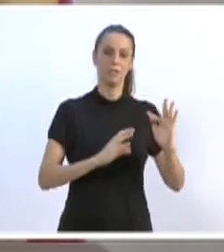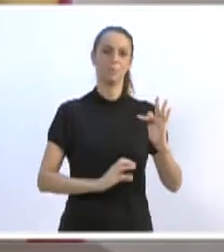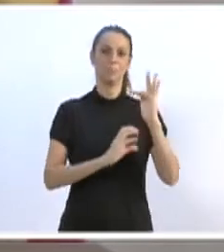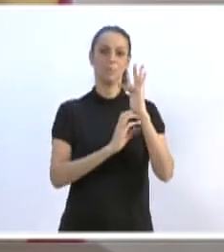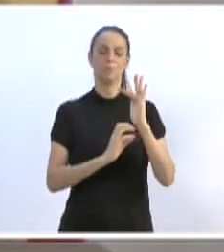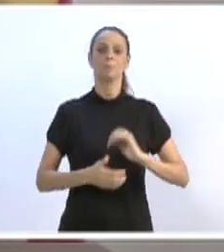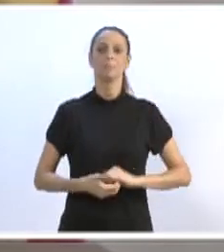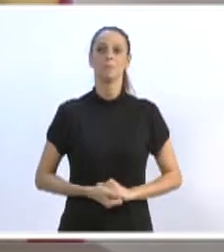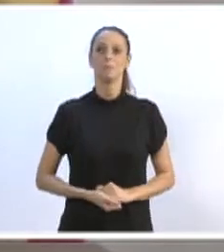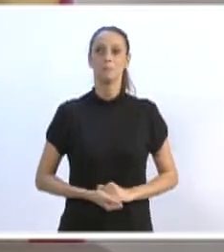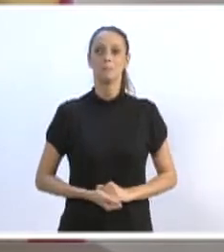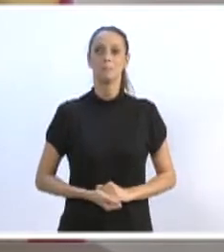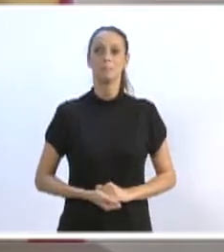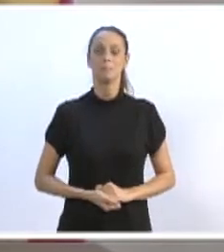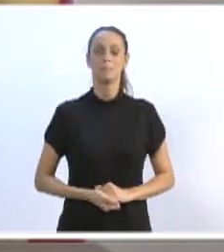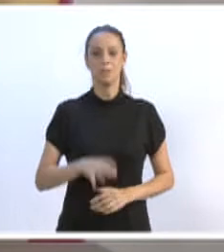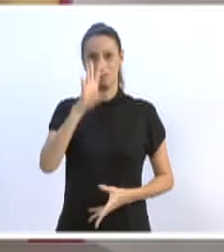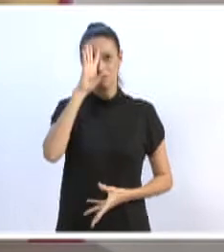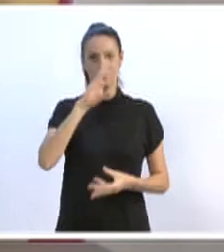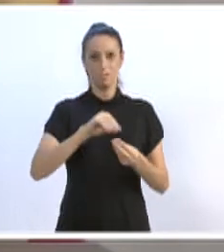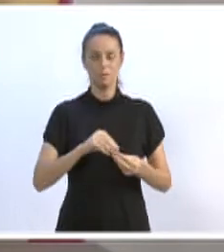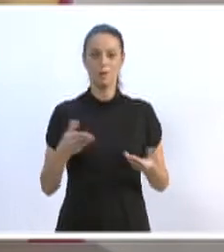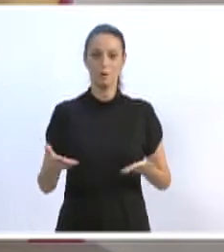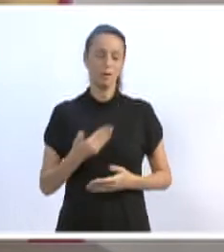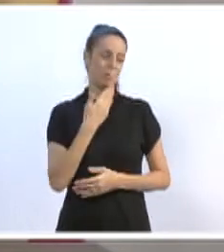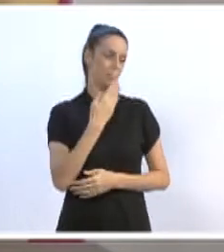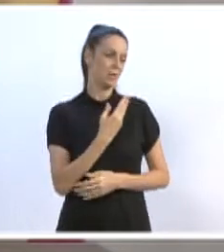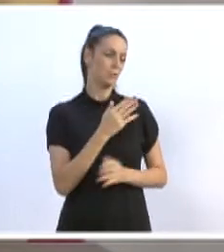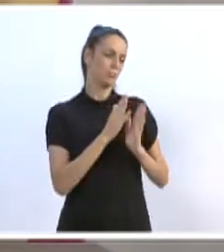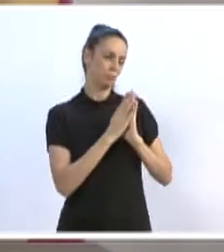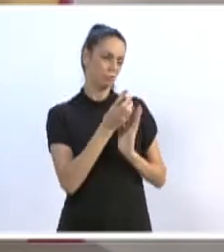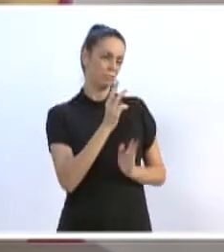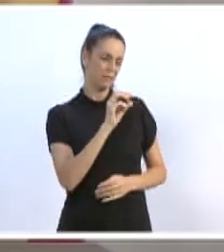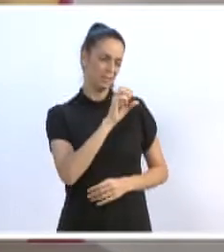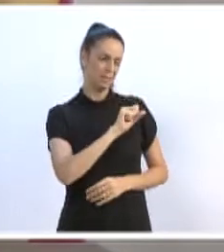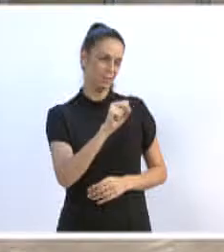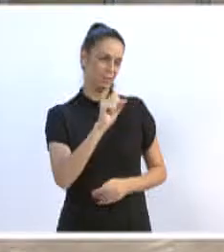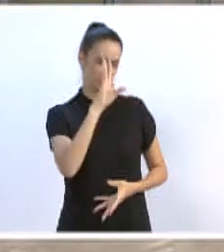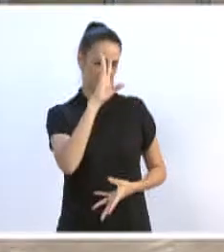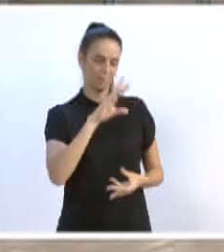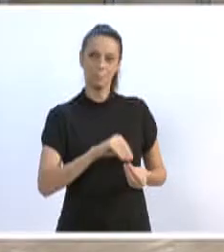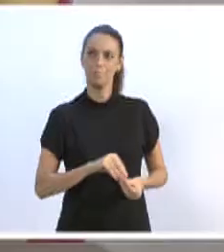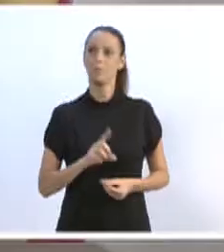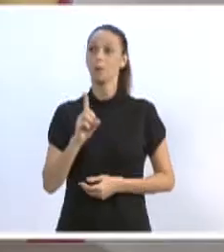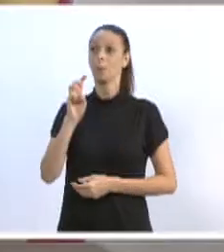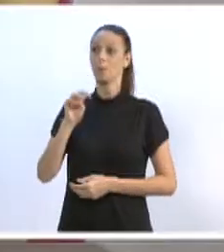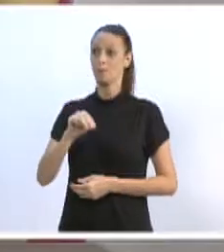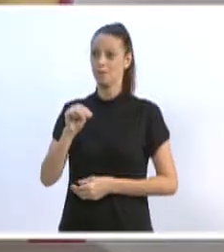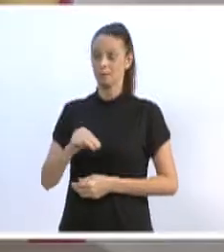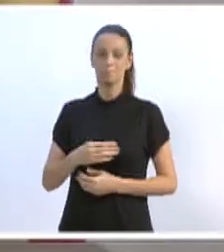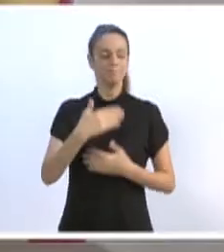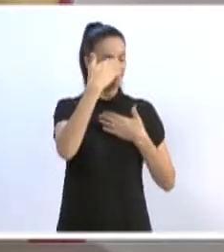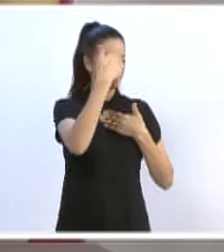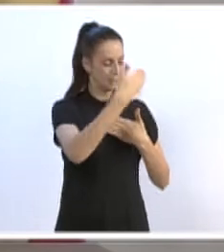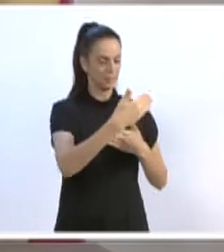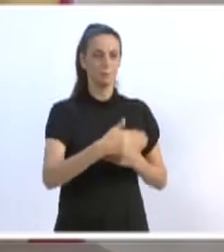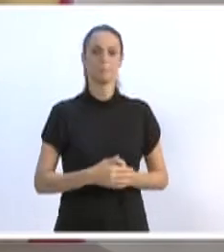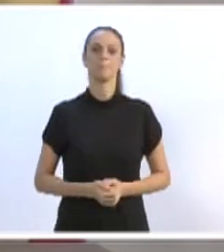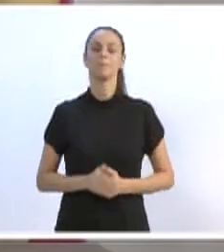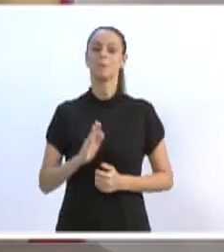a comunidade é convidada, quem gosta de arte e cultura, prestigie, que é um belíssimo evento que acontece na sede do Museu de